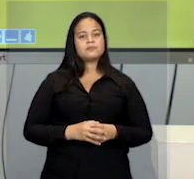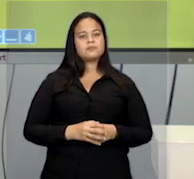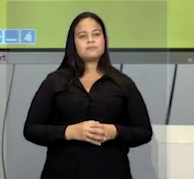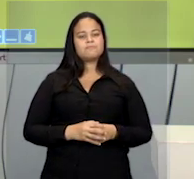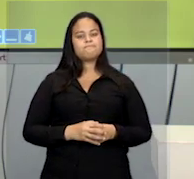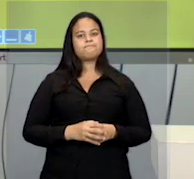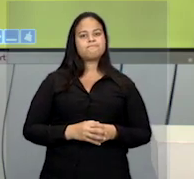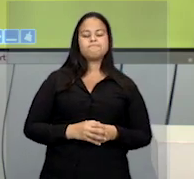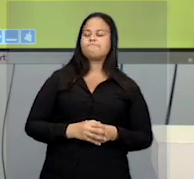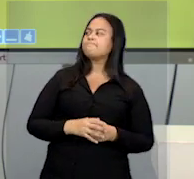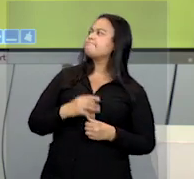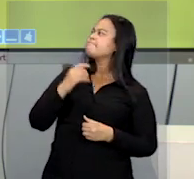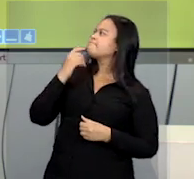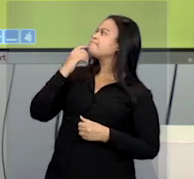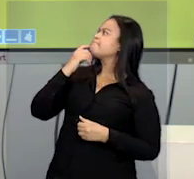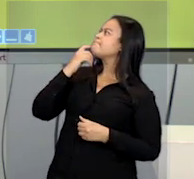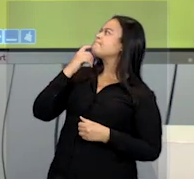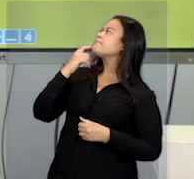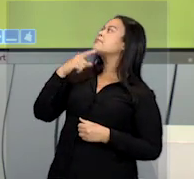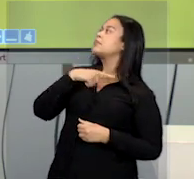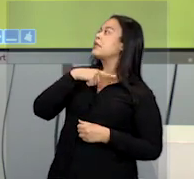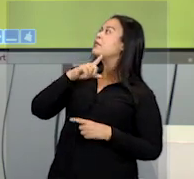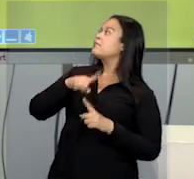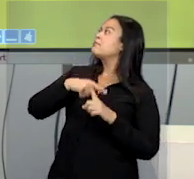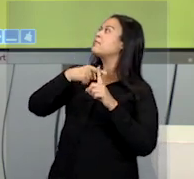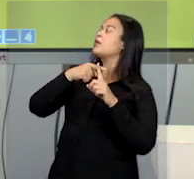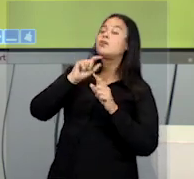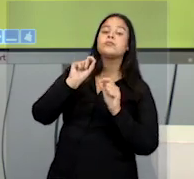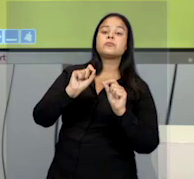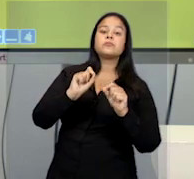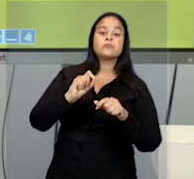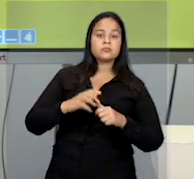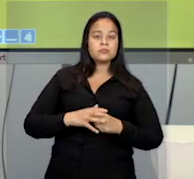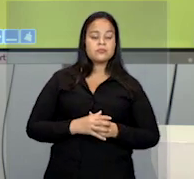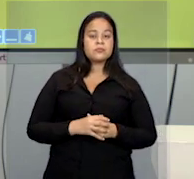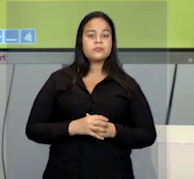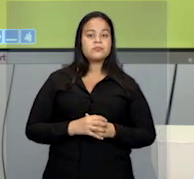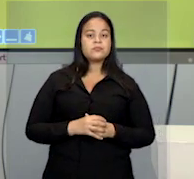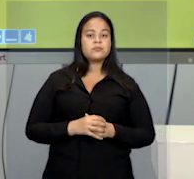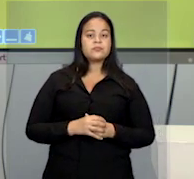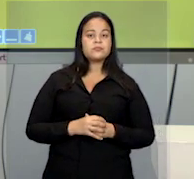não é? Me sobrou 6